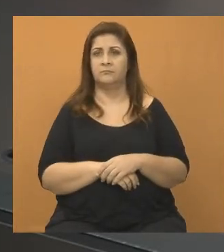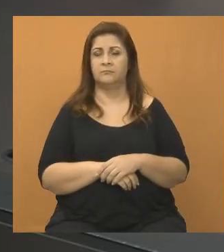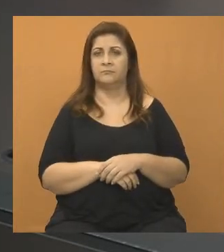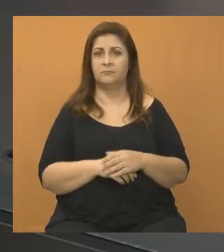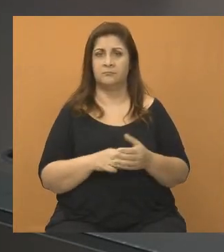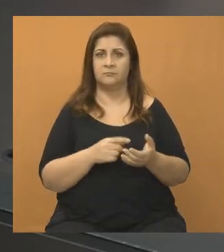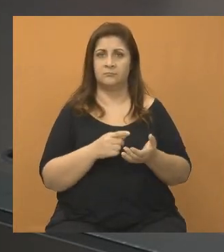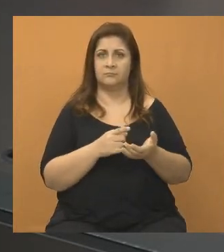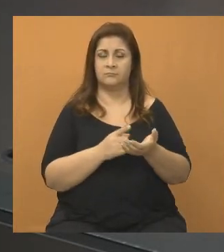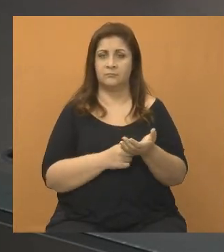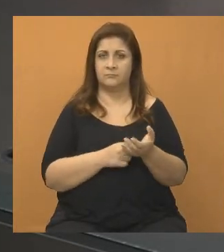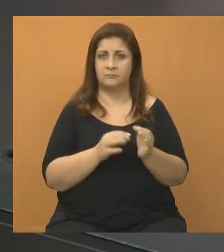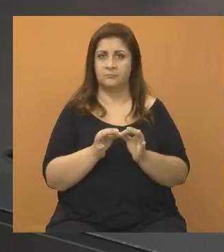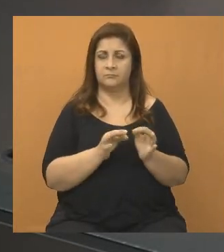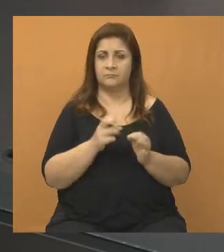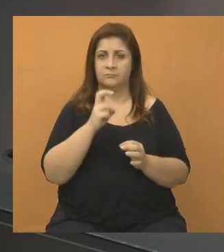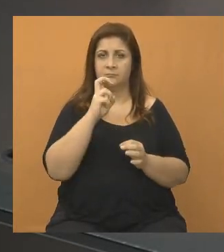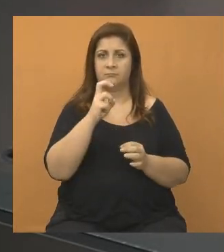aqui